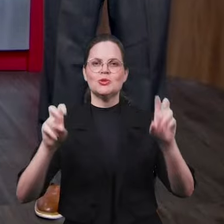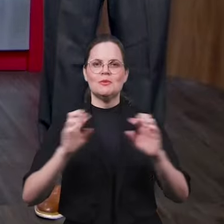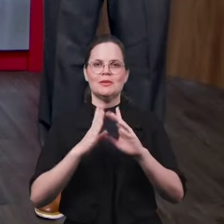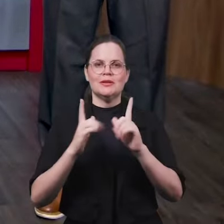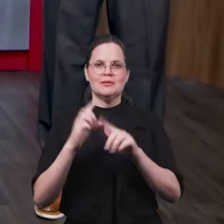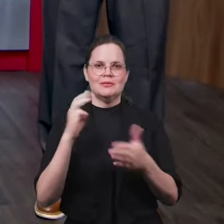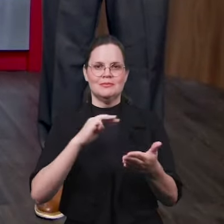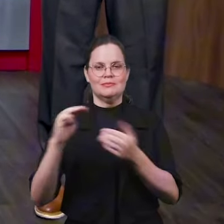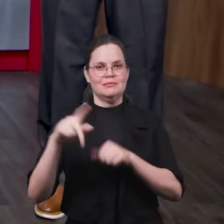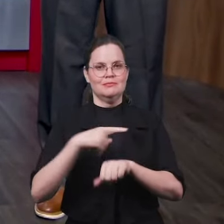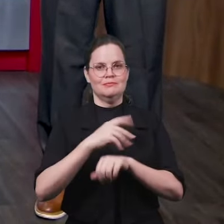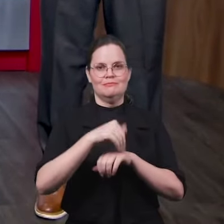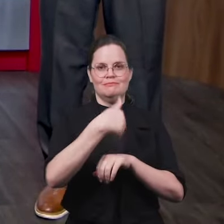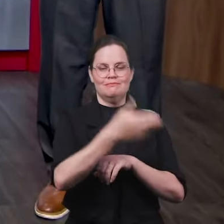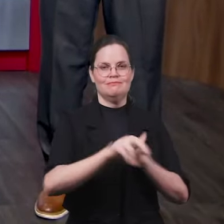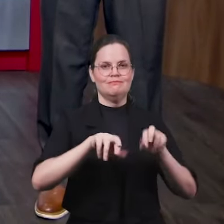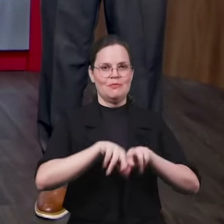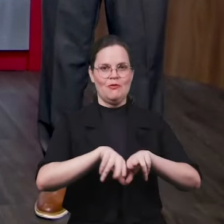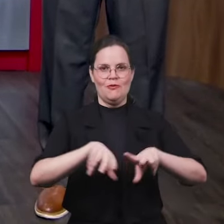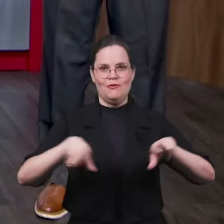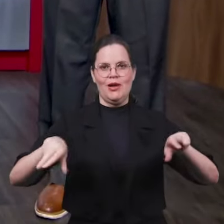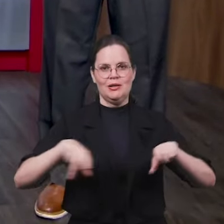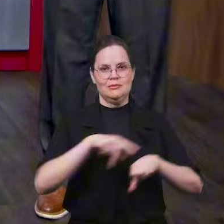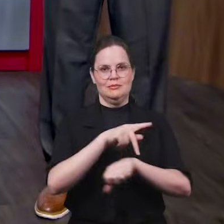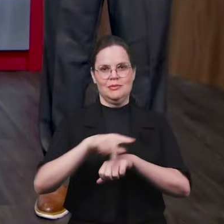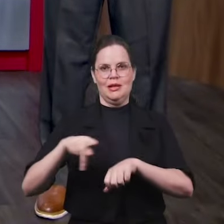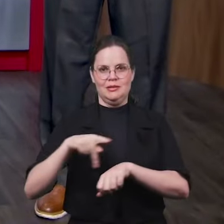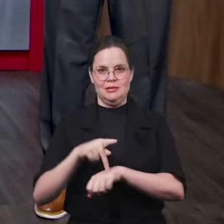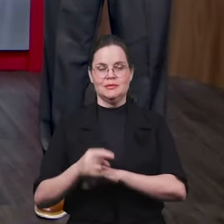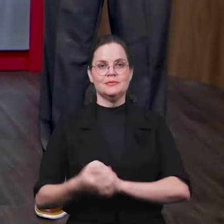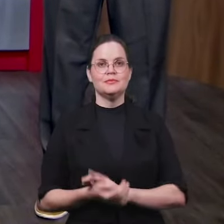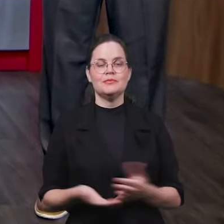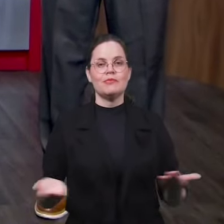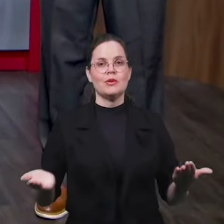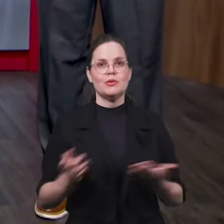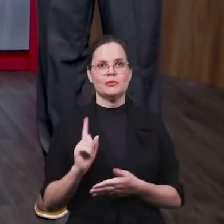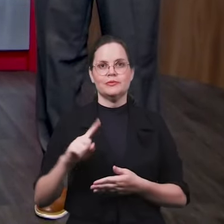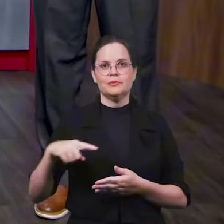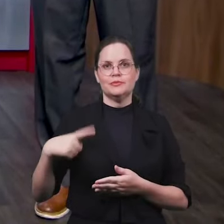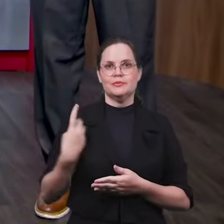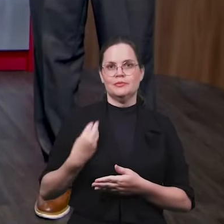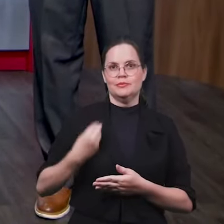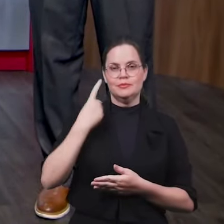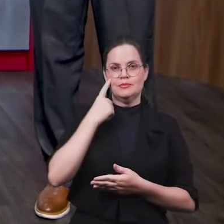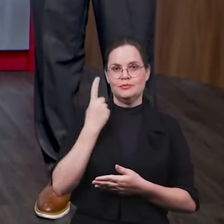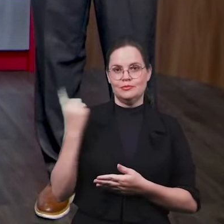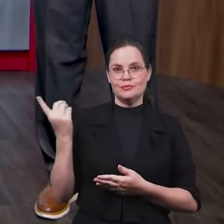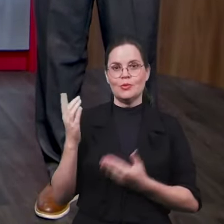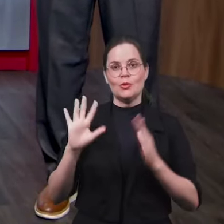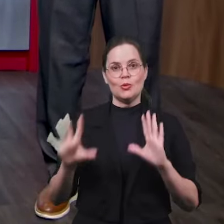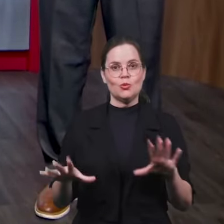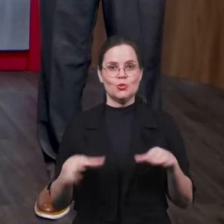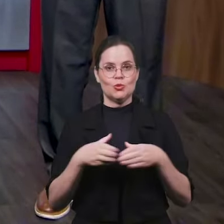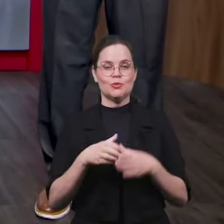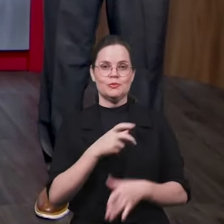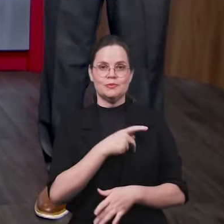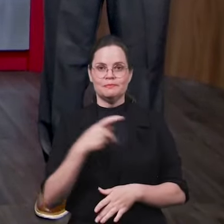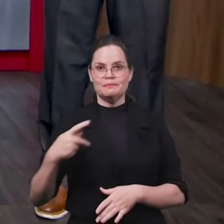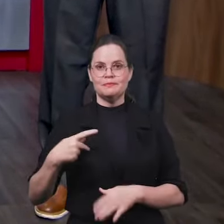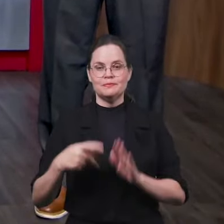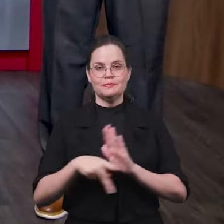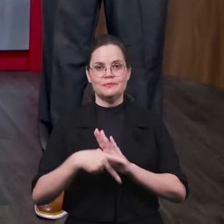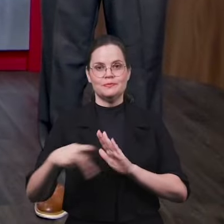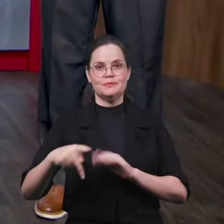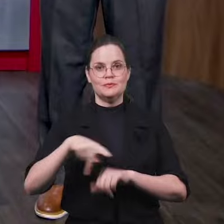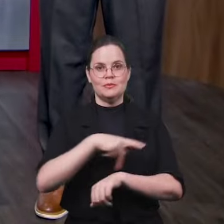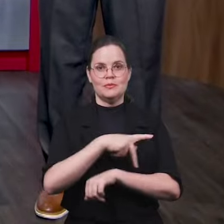sobre a obra do Espírito Santo em diversos países. Hoje estamos aqui com um grupo de